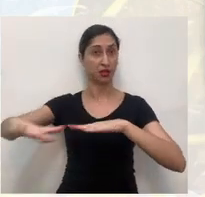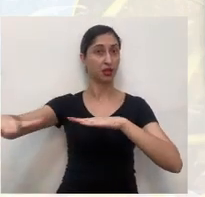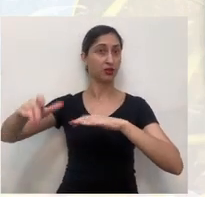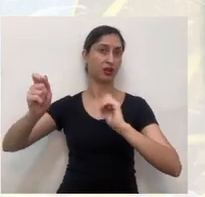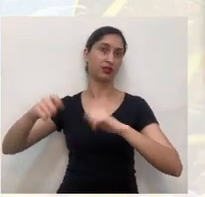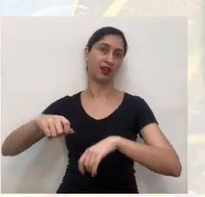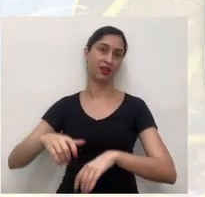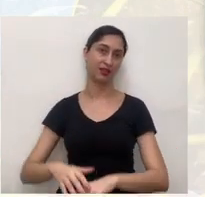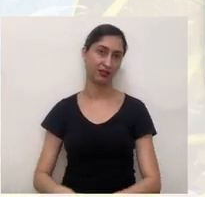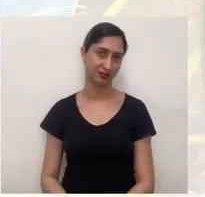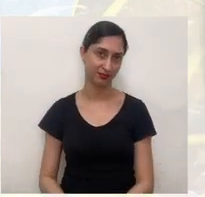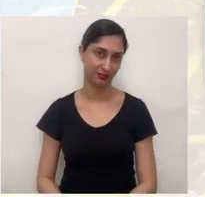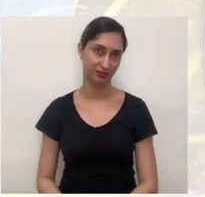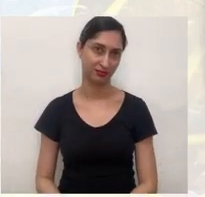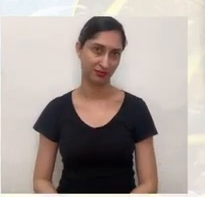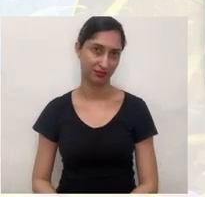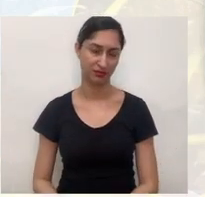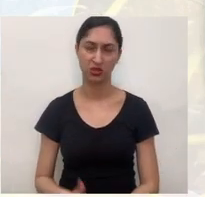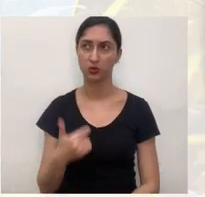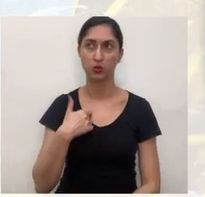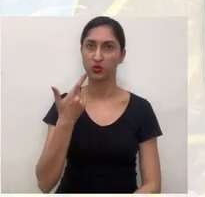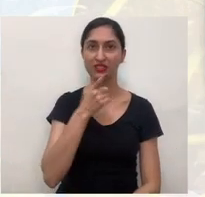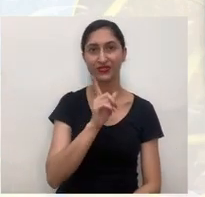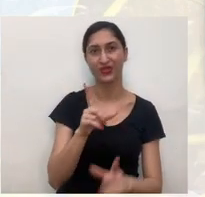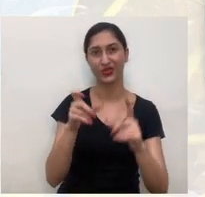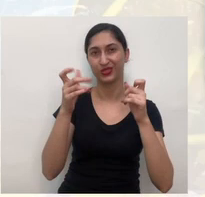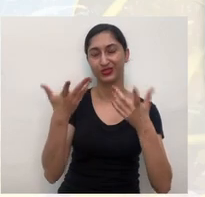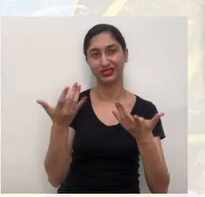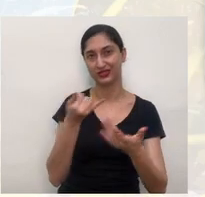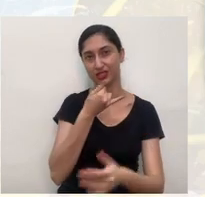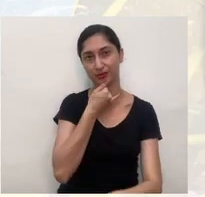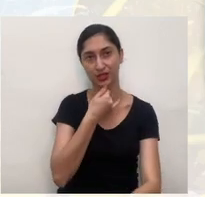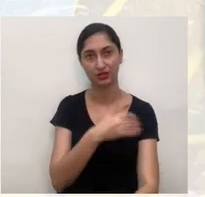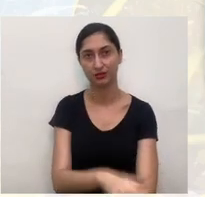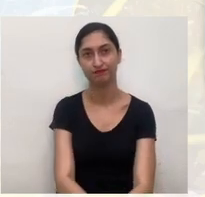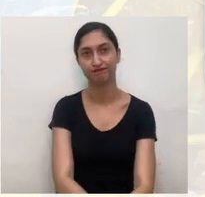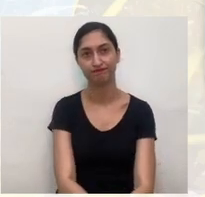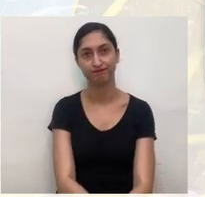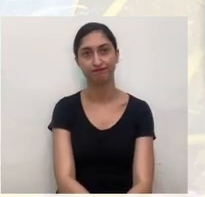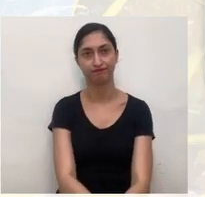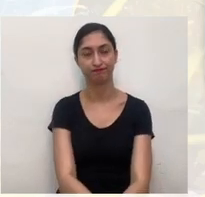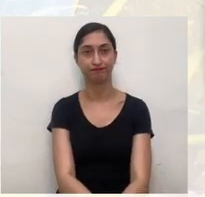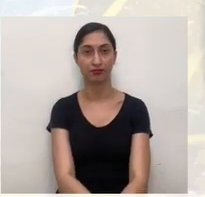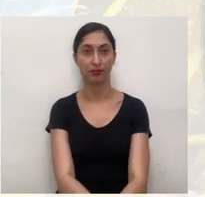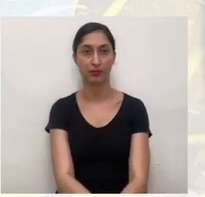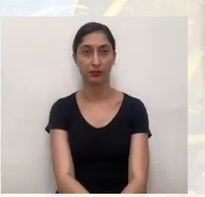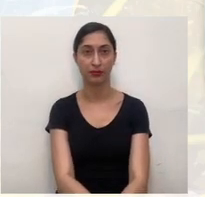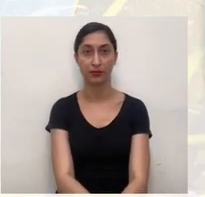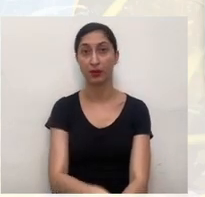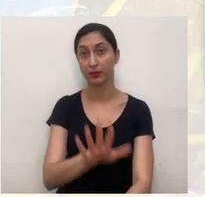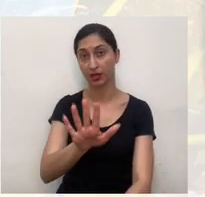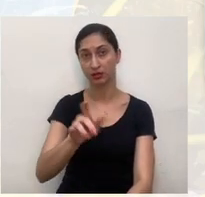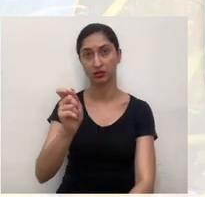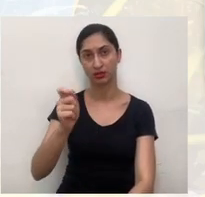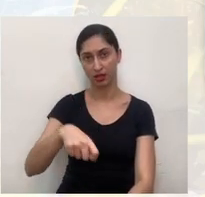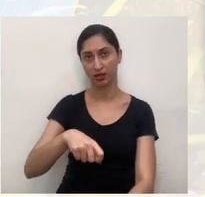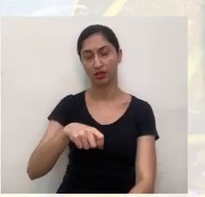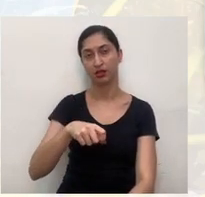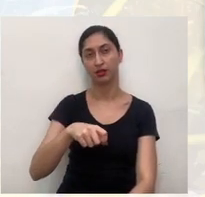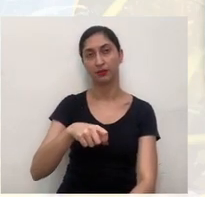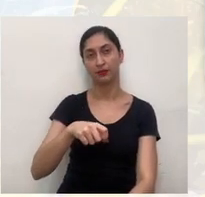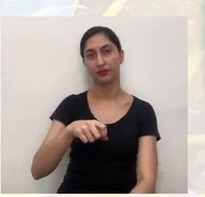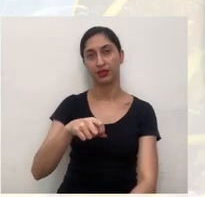cabe bem. Eu não consegui foto deles, né? Infelizmente. Mas ali dá